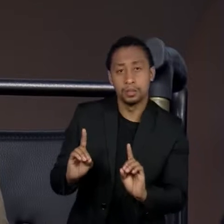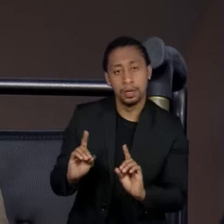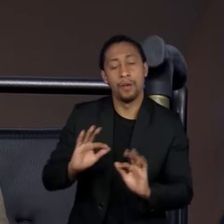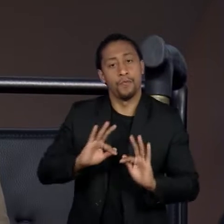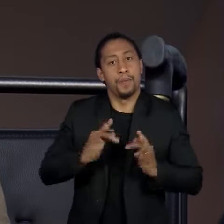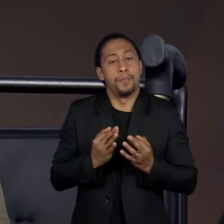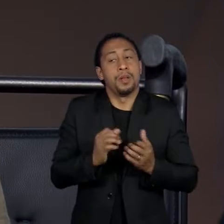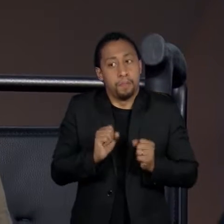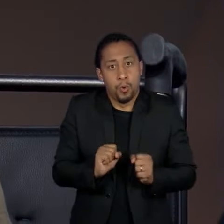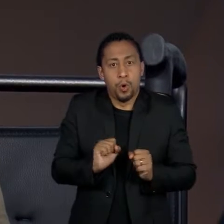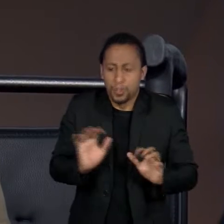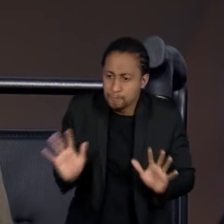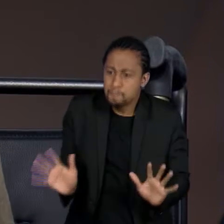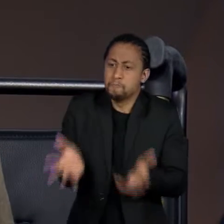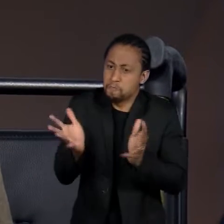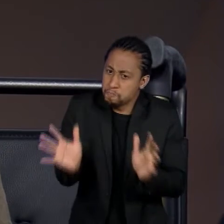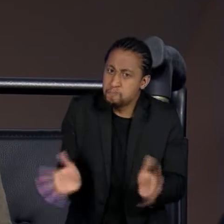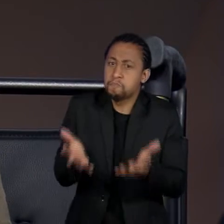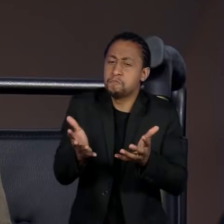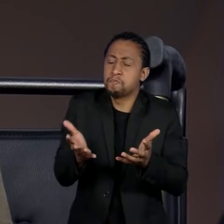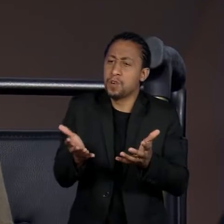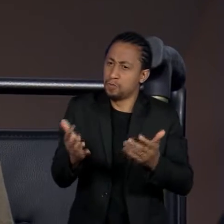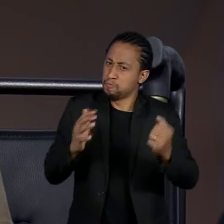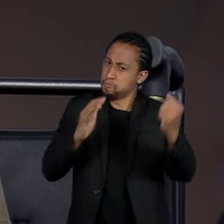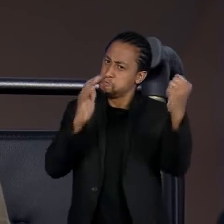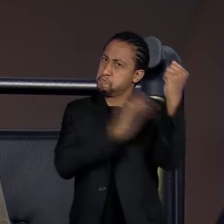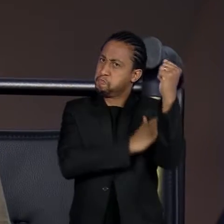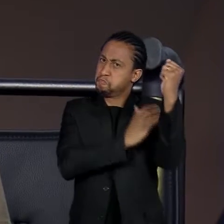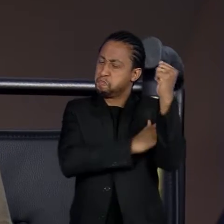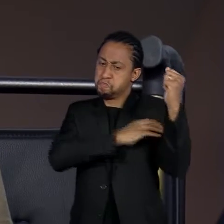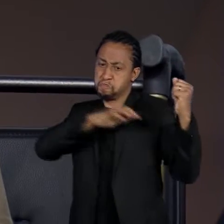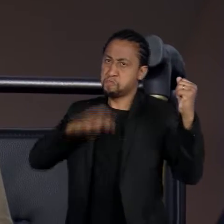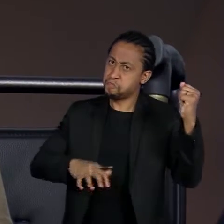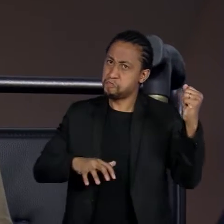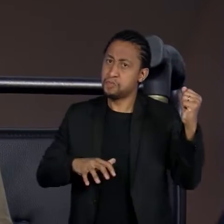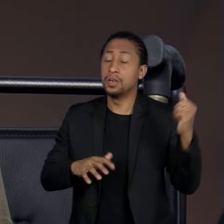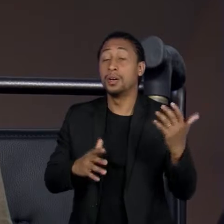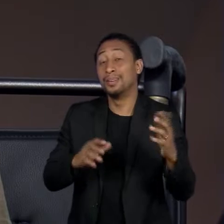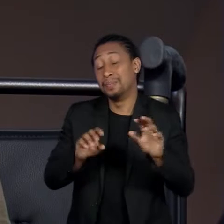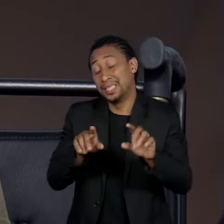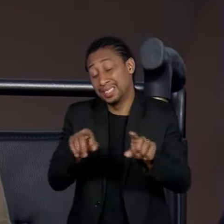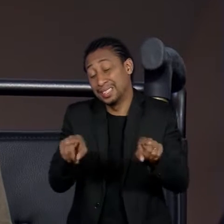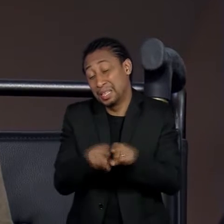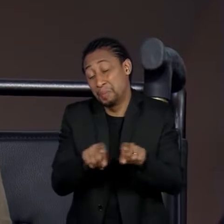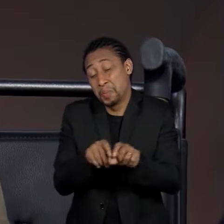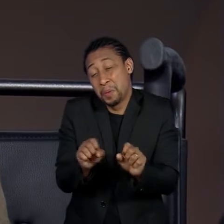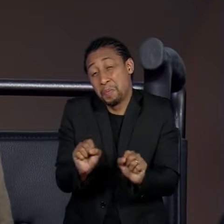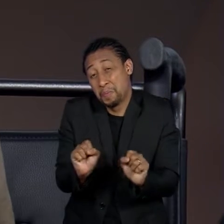te fortalecer, te empoderar, mas ao mesmo tempo também pode te